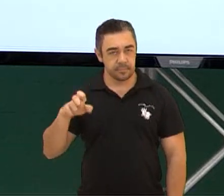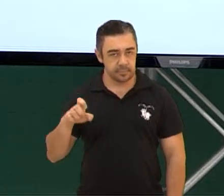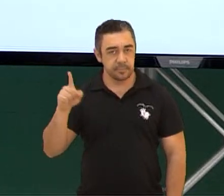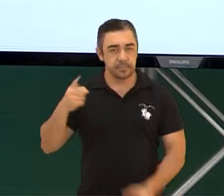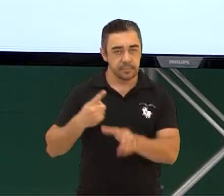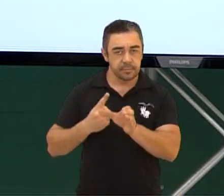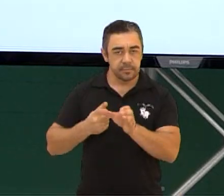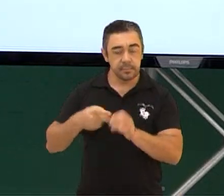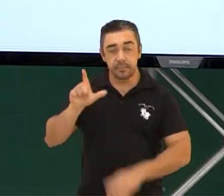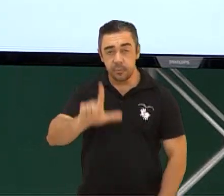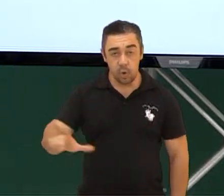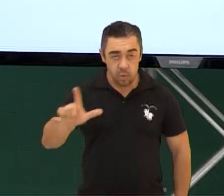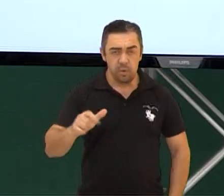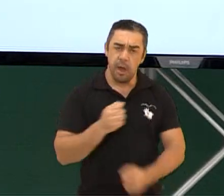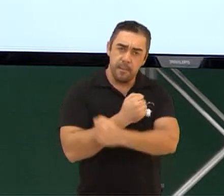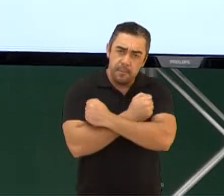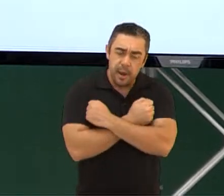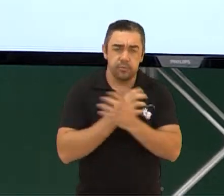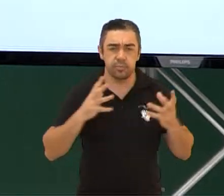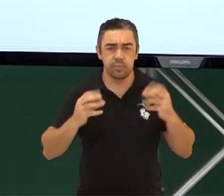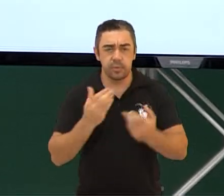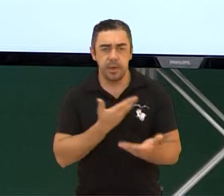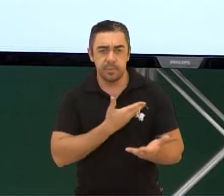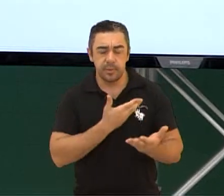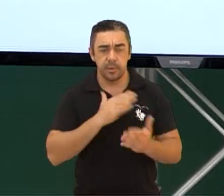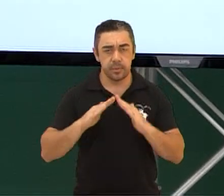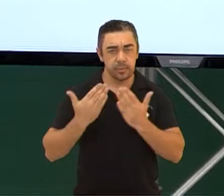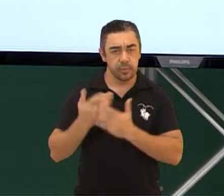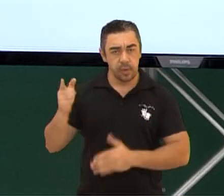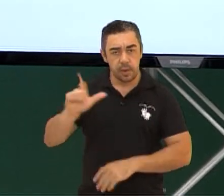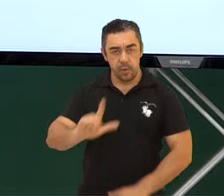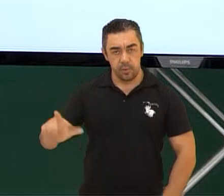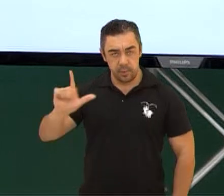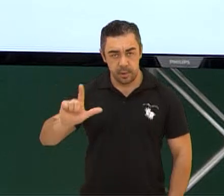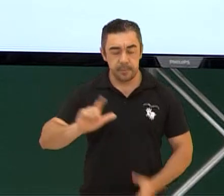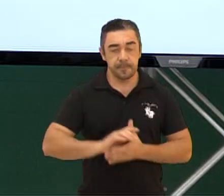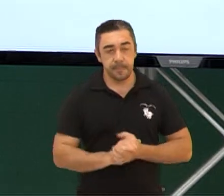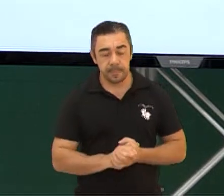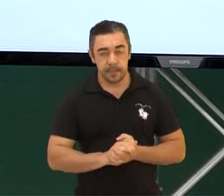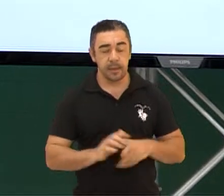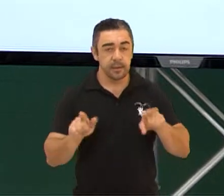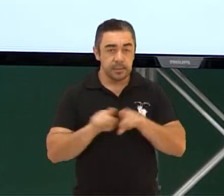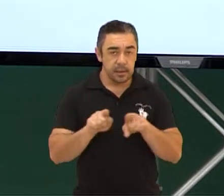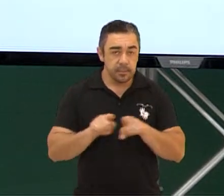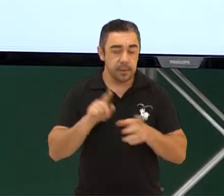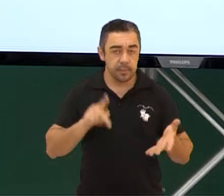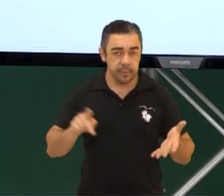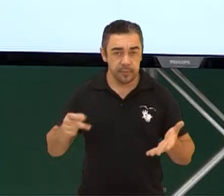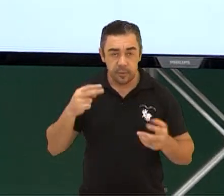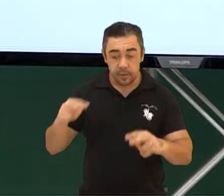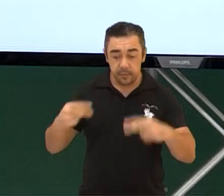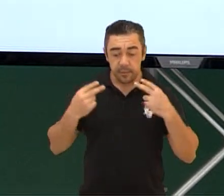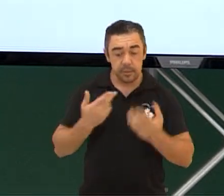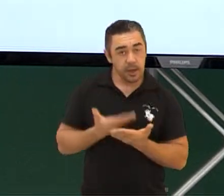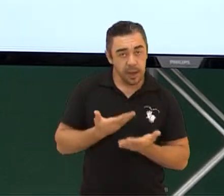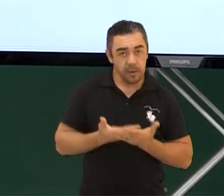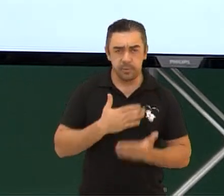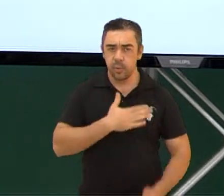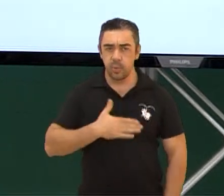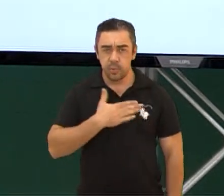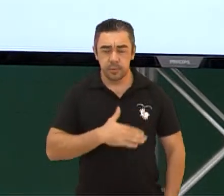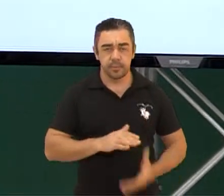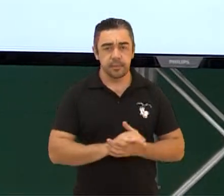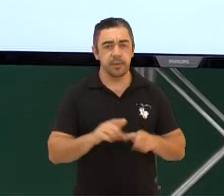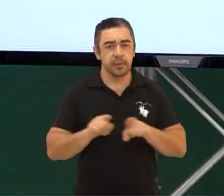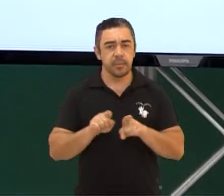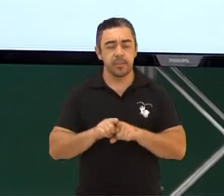mandando um abraço para todos os colegas dele ali, né, da escola de Londrina, que ele participa, né? E também, né, está falando que está assistindo as nossas aulas e gostando muito. Também tem a